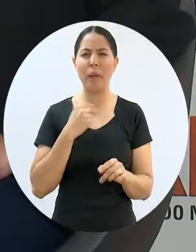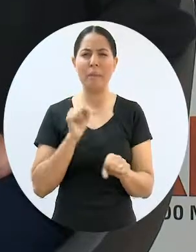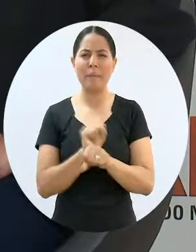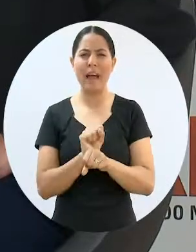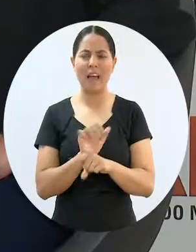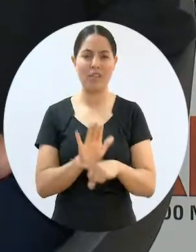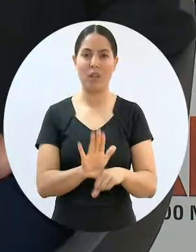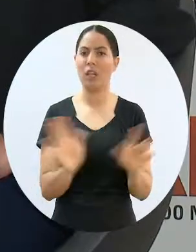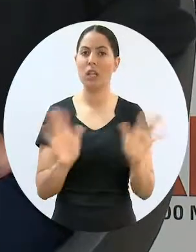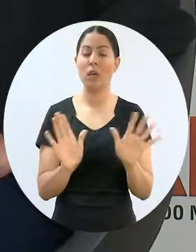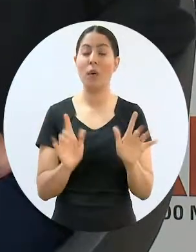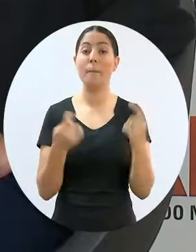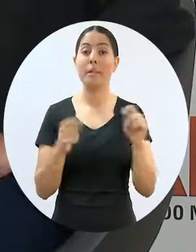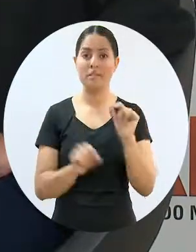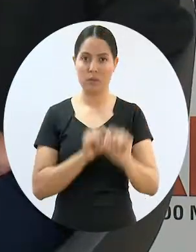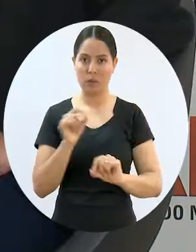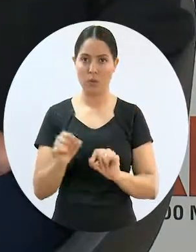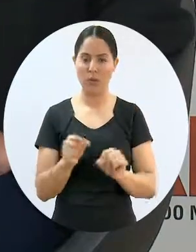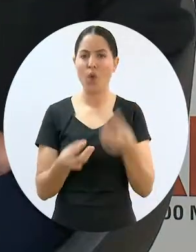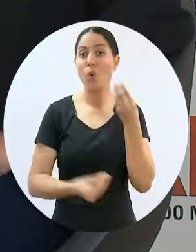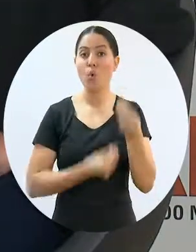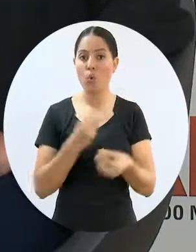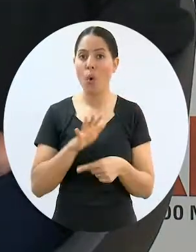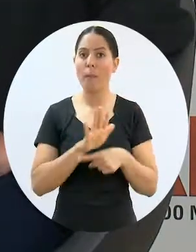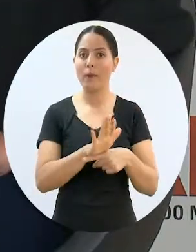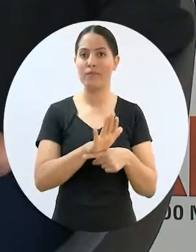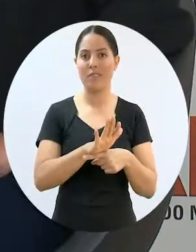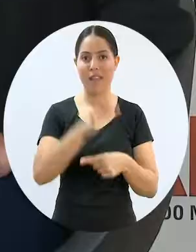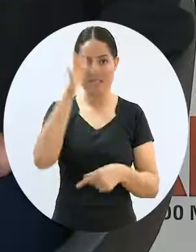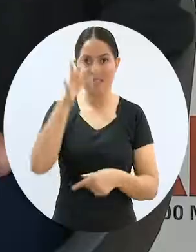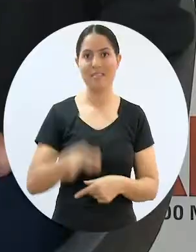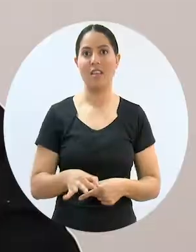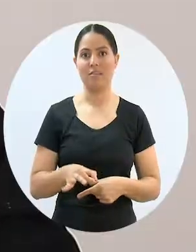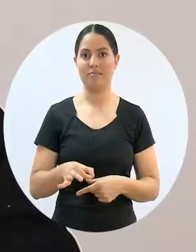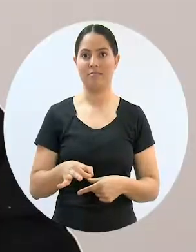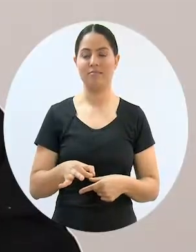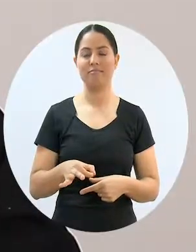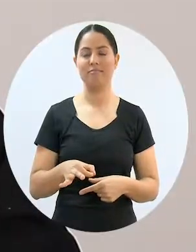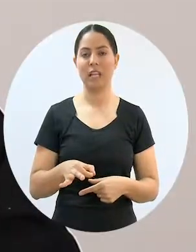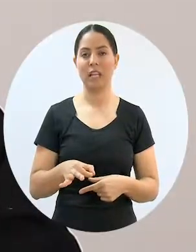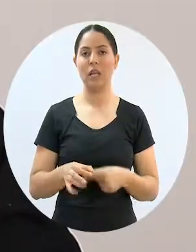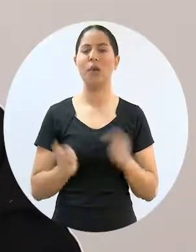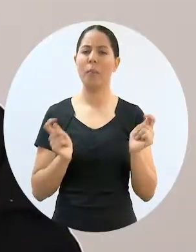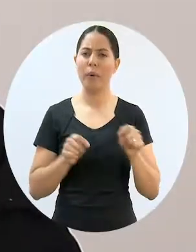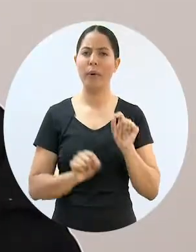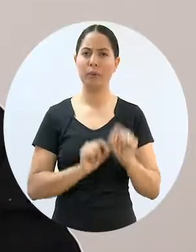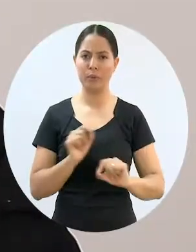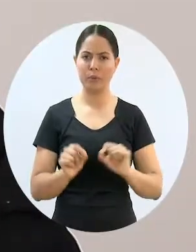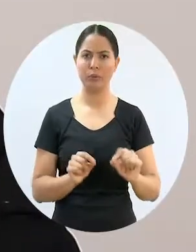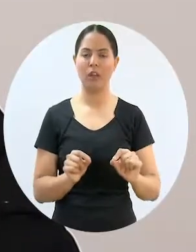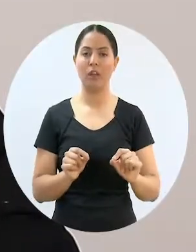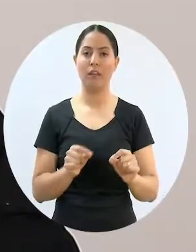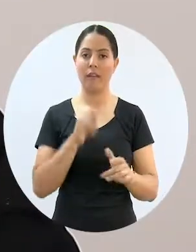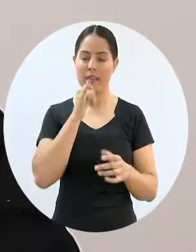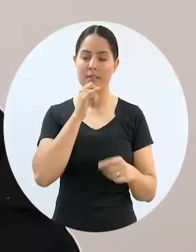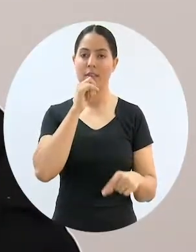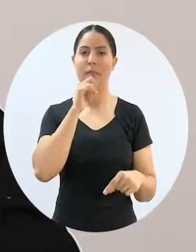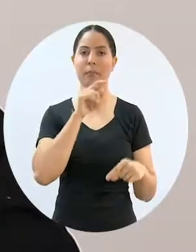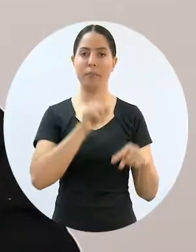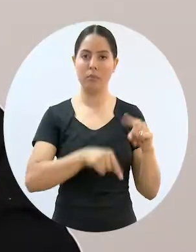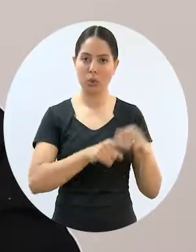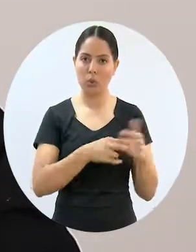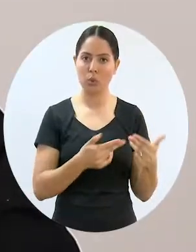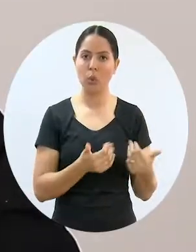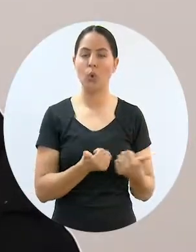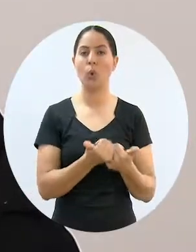pessoas identificarem as formas apropriadas de ajudar. Então, é possível ajudar fornecendo equipamentos, é